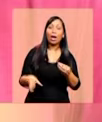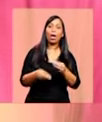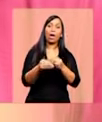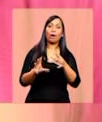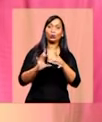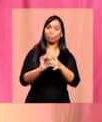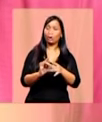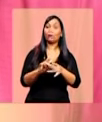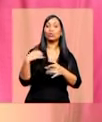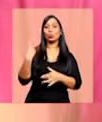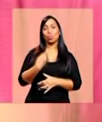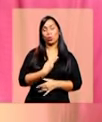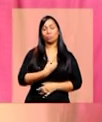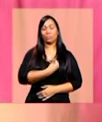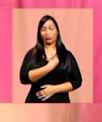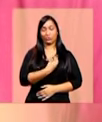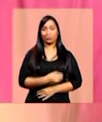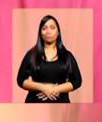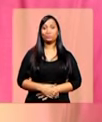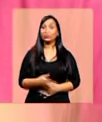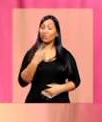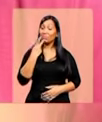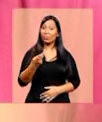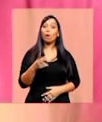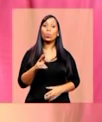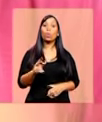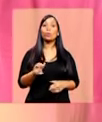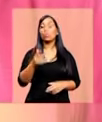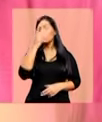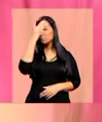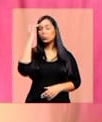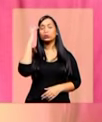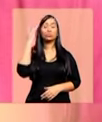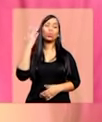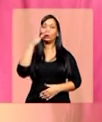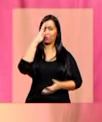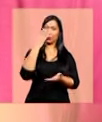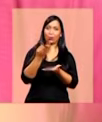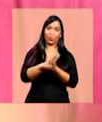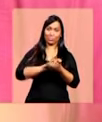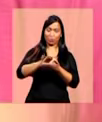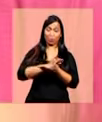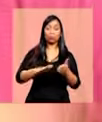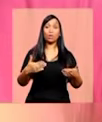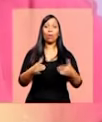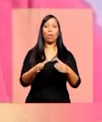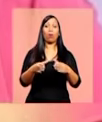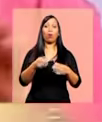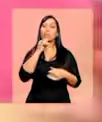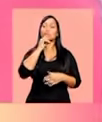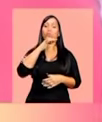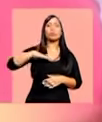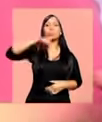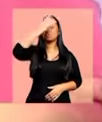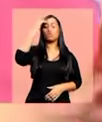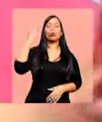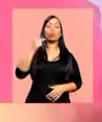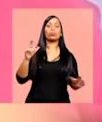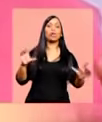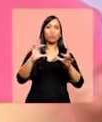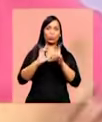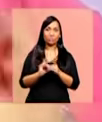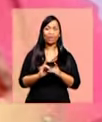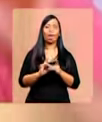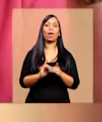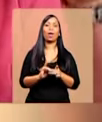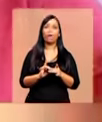isso vem agregar sempre na nossa racionalidade, né? Eu falo como ateu. Pelo menos para mim funciona assim, né? Porque os ateus eles não têm uma